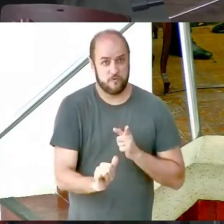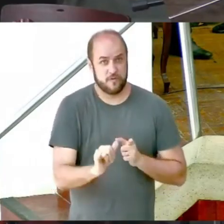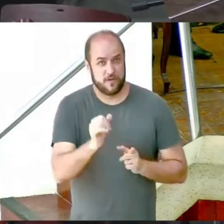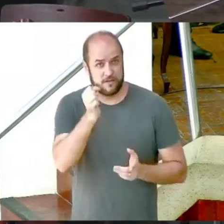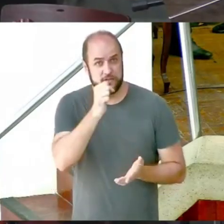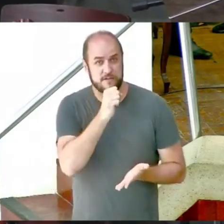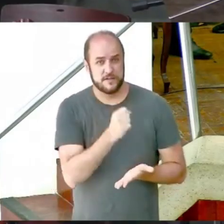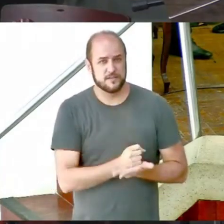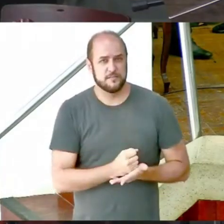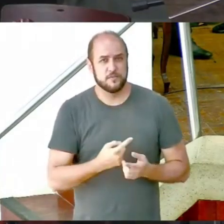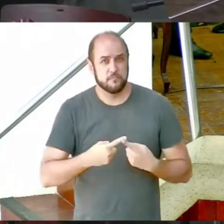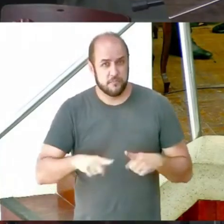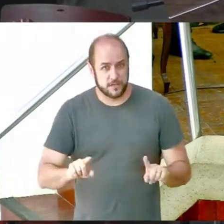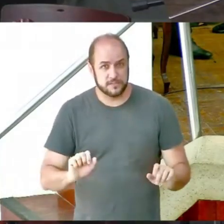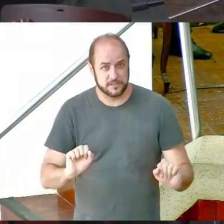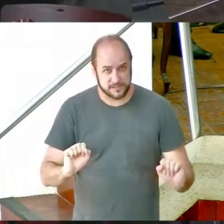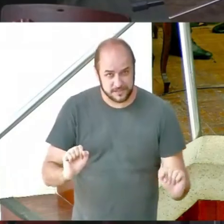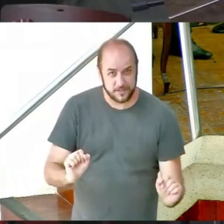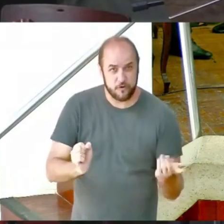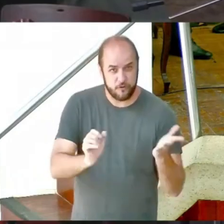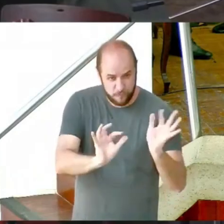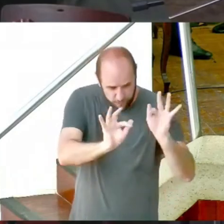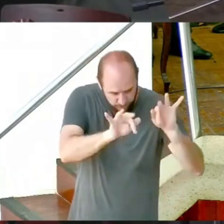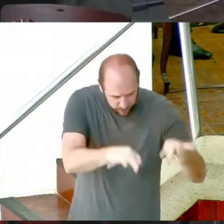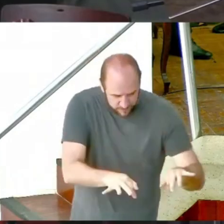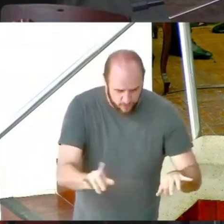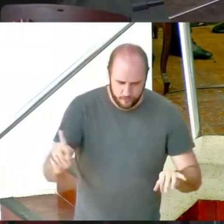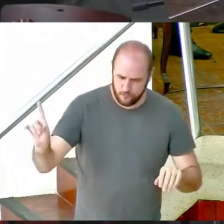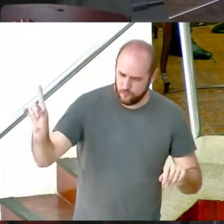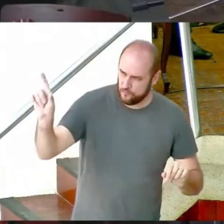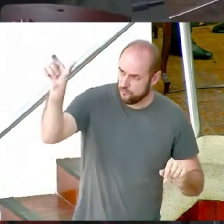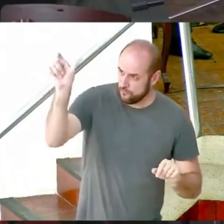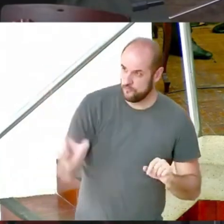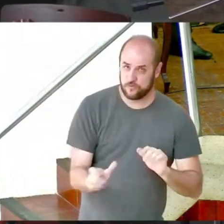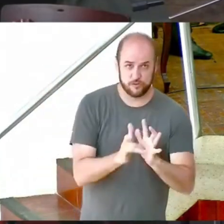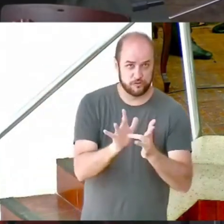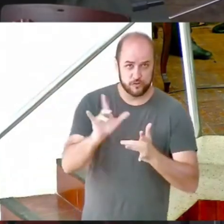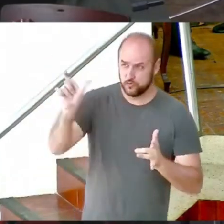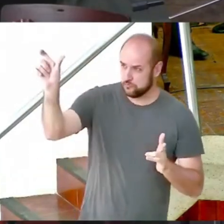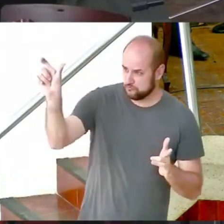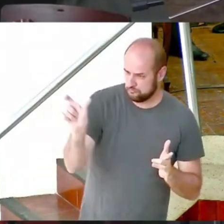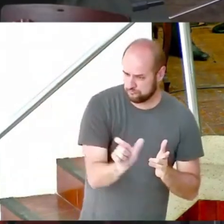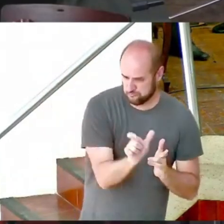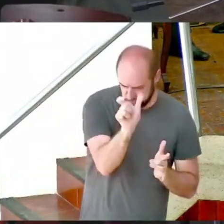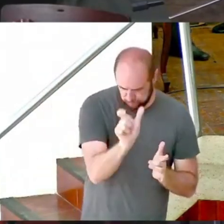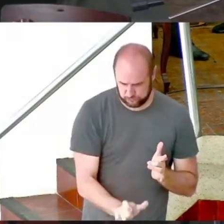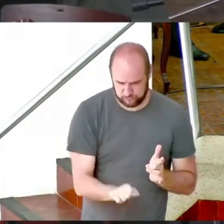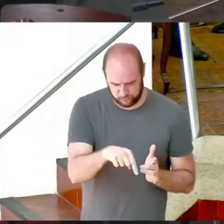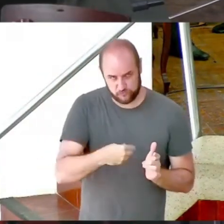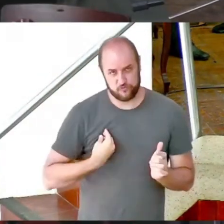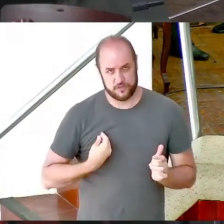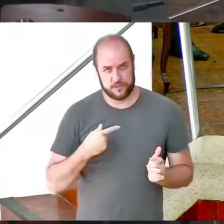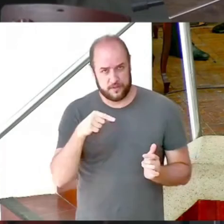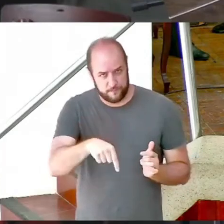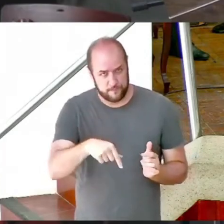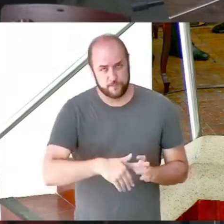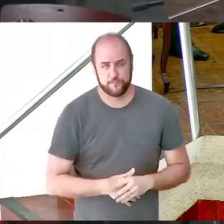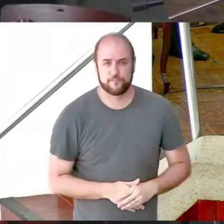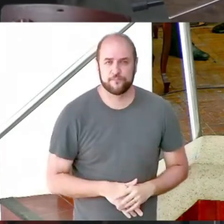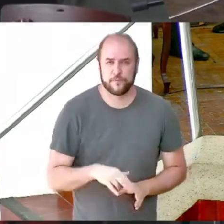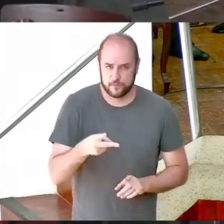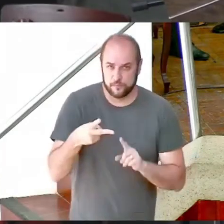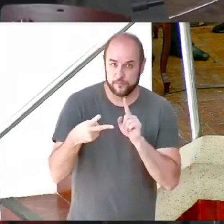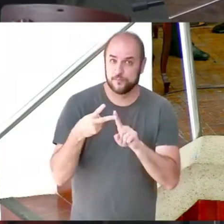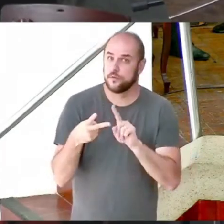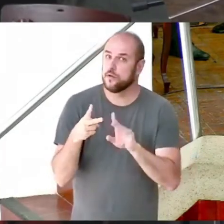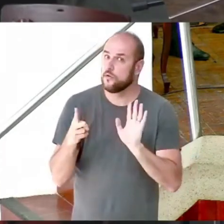mas é concretizado com a vinda do reino na pessoa de Jesus Cristo. Eis aí um aspecto. O